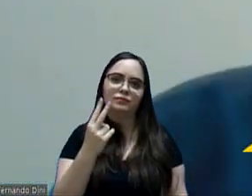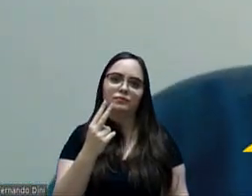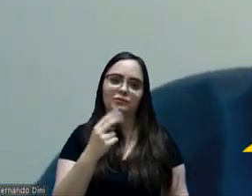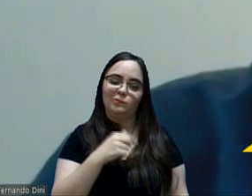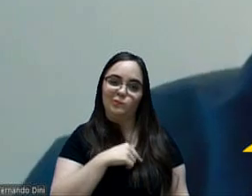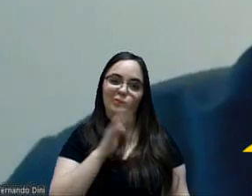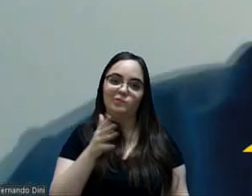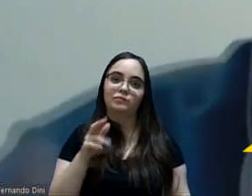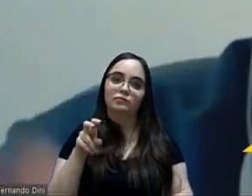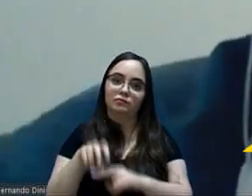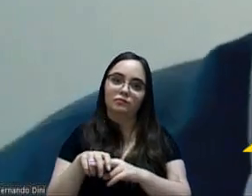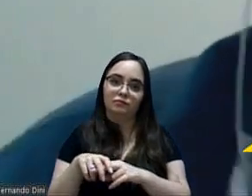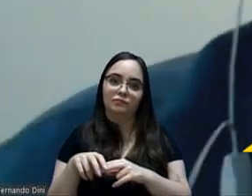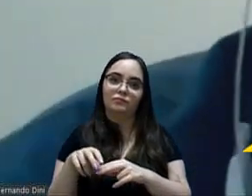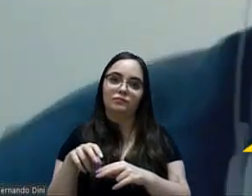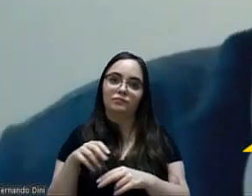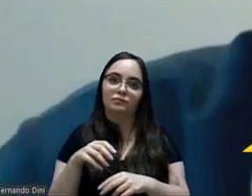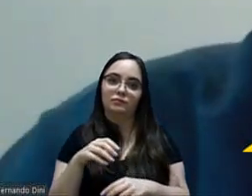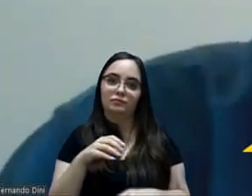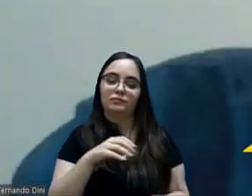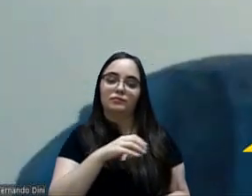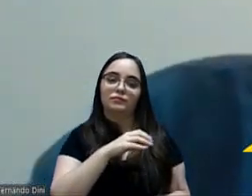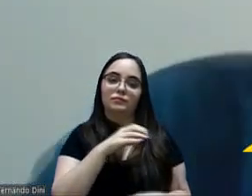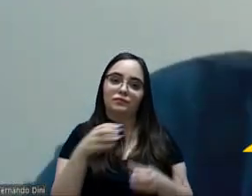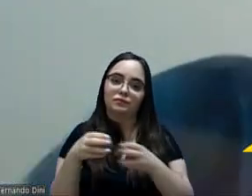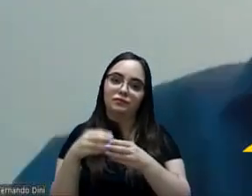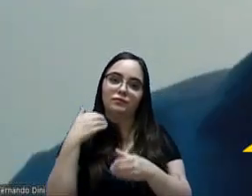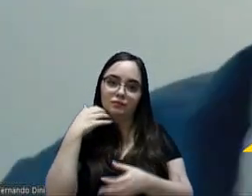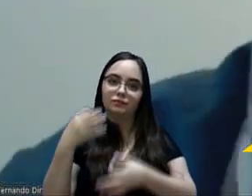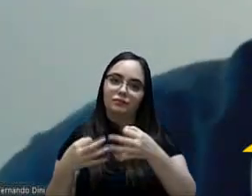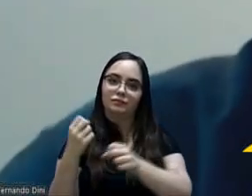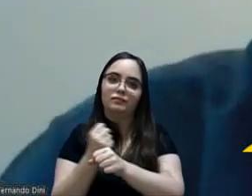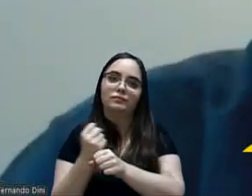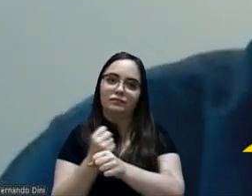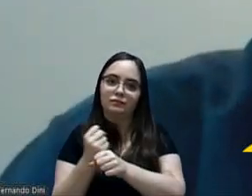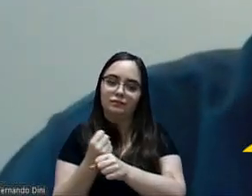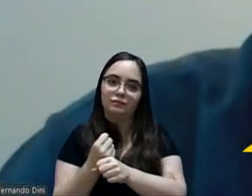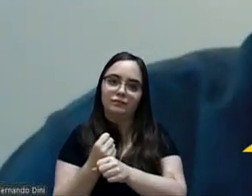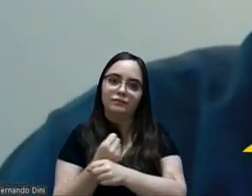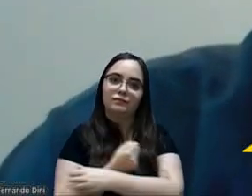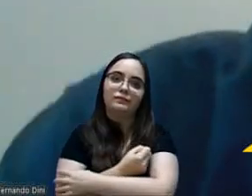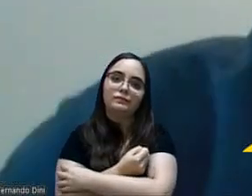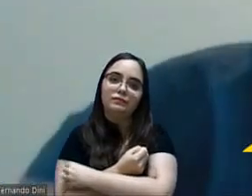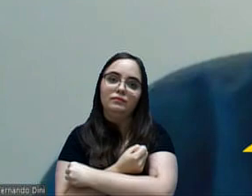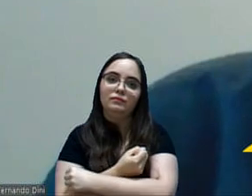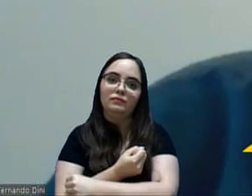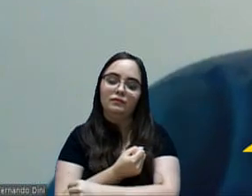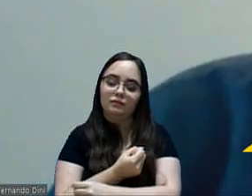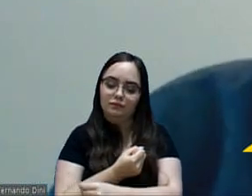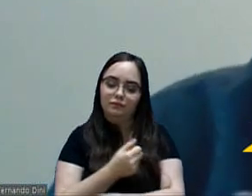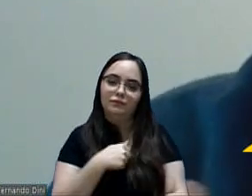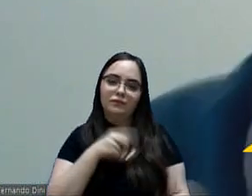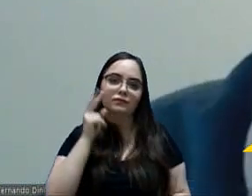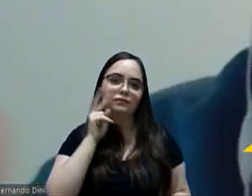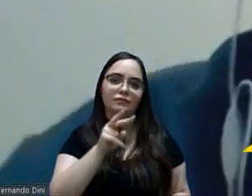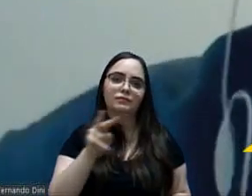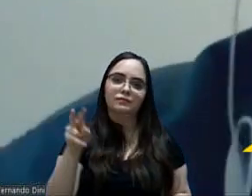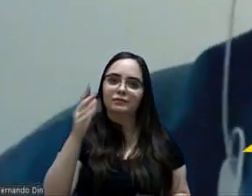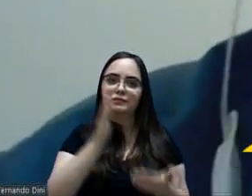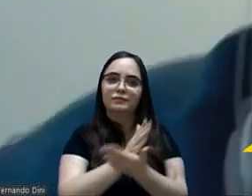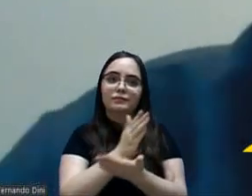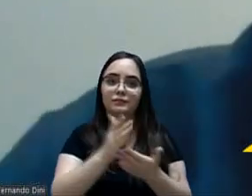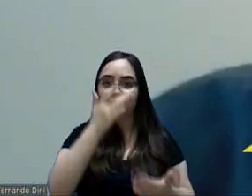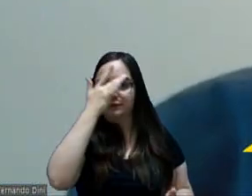já ocupei o cargo da Comissão de Justiça por muitos anos. E eu vejo que algumas pessoas,